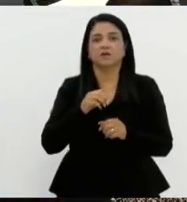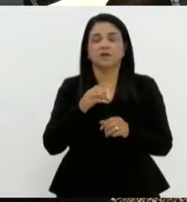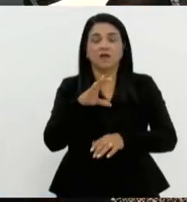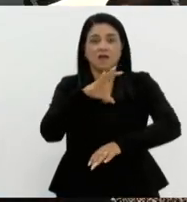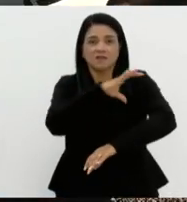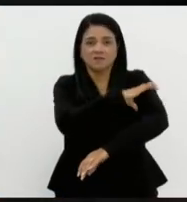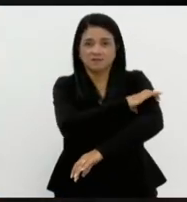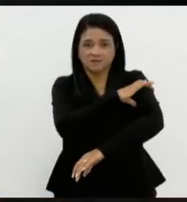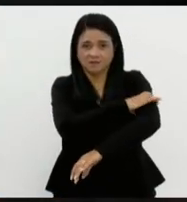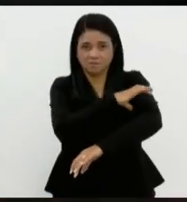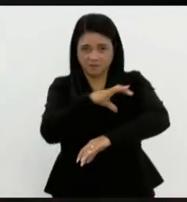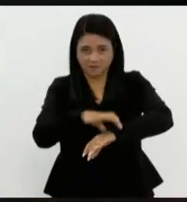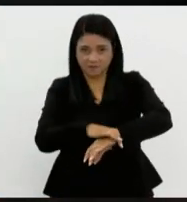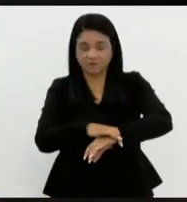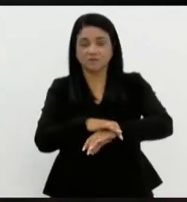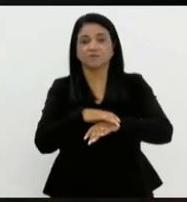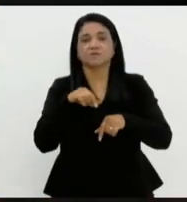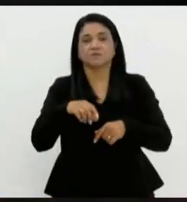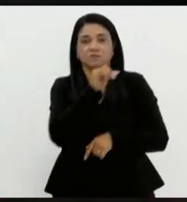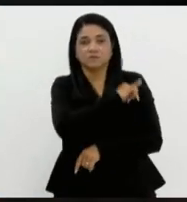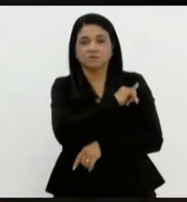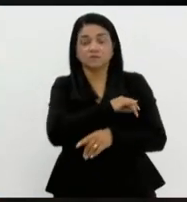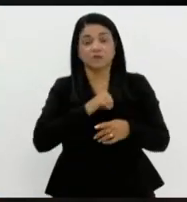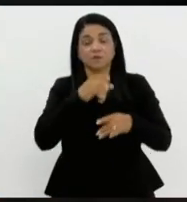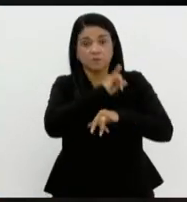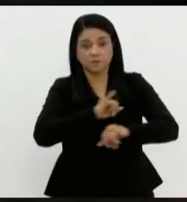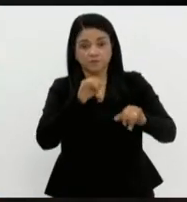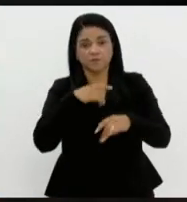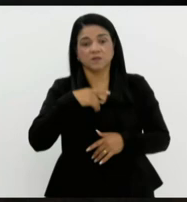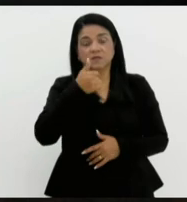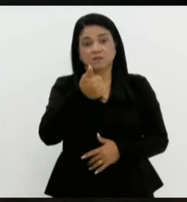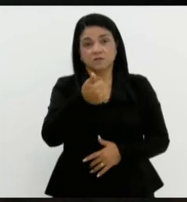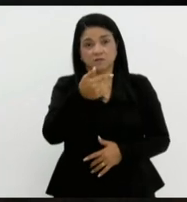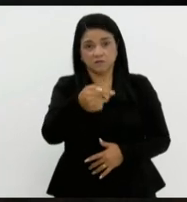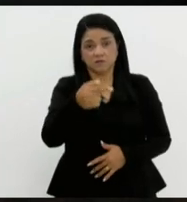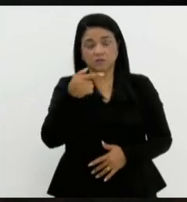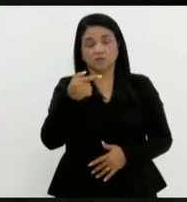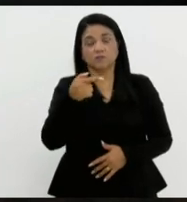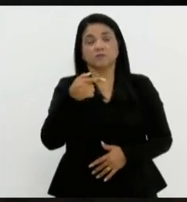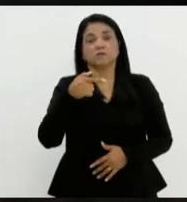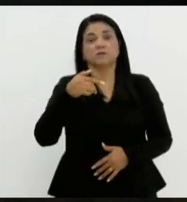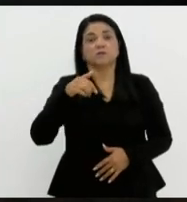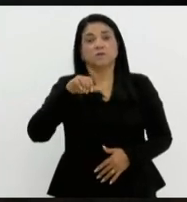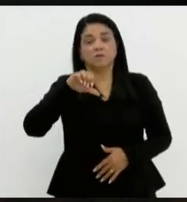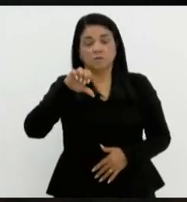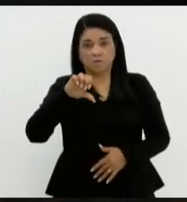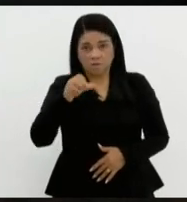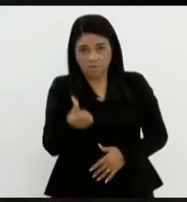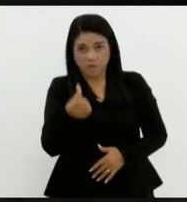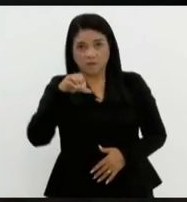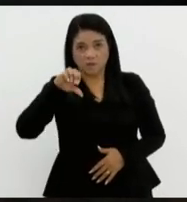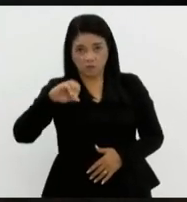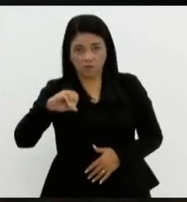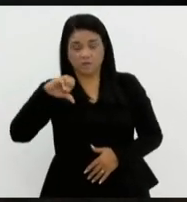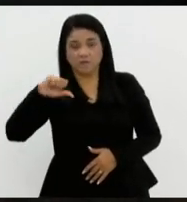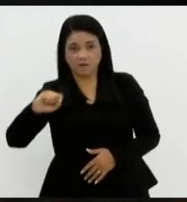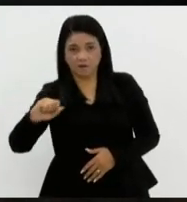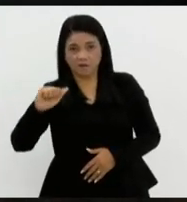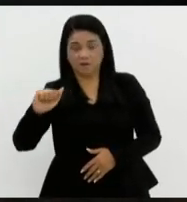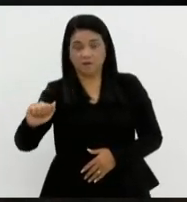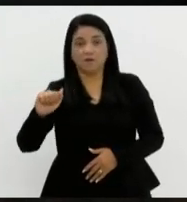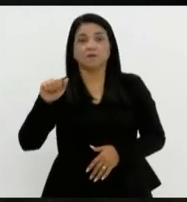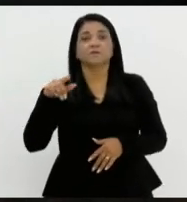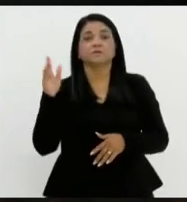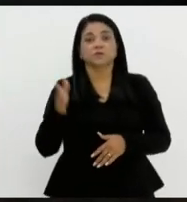Registrado. Anuncio o projeto de lei número 1769-A de 23, de autoria do deputado Júlio Rocha, que dispõe sobre a emissão